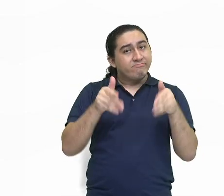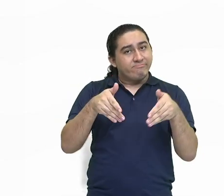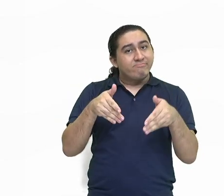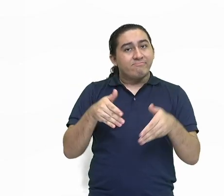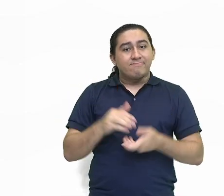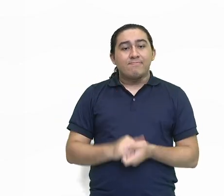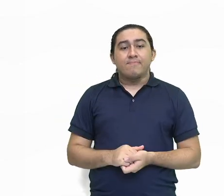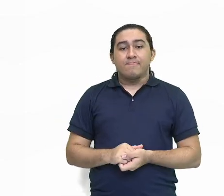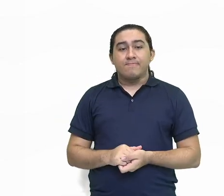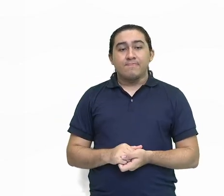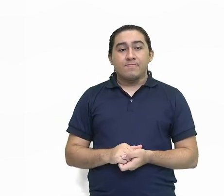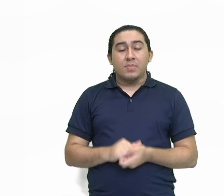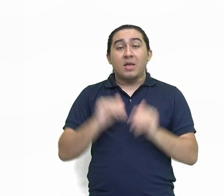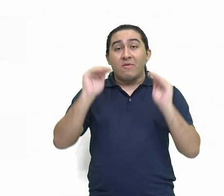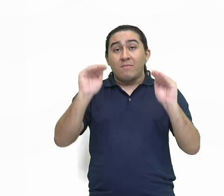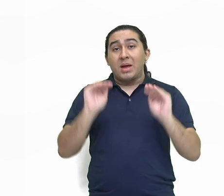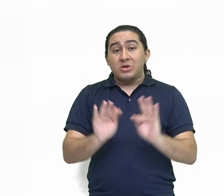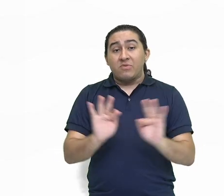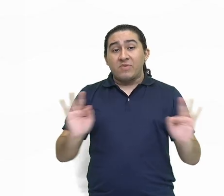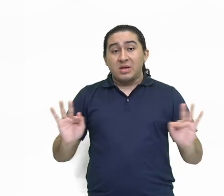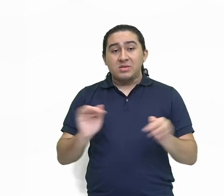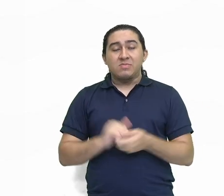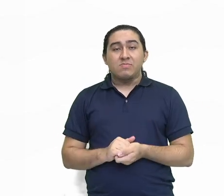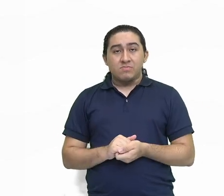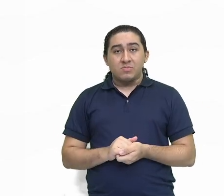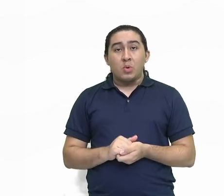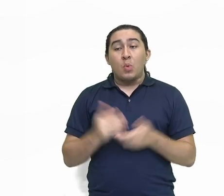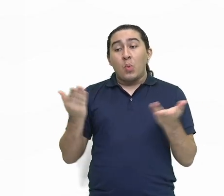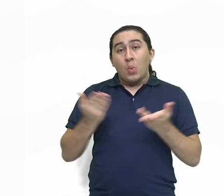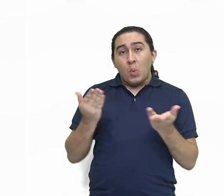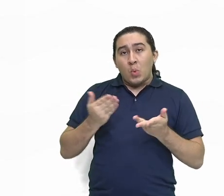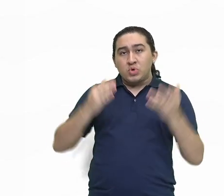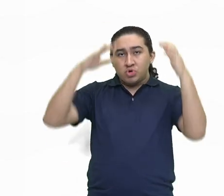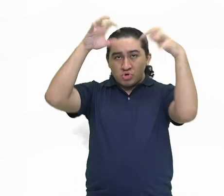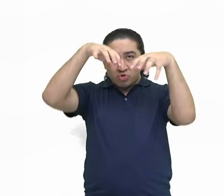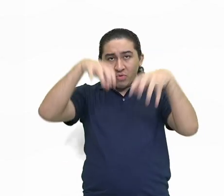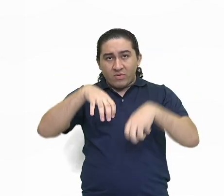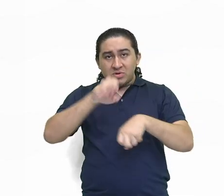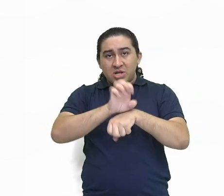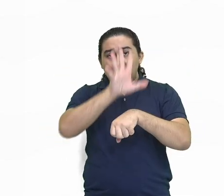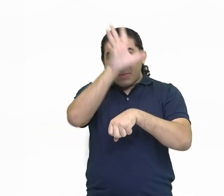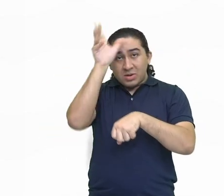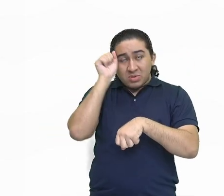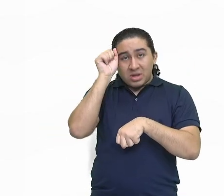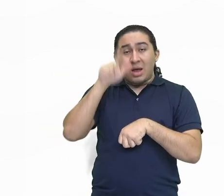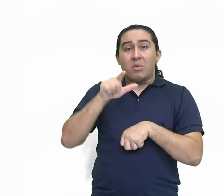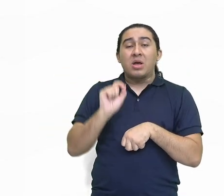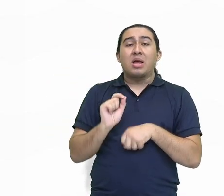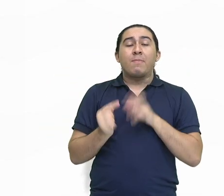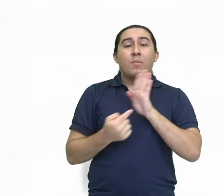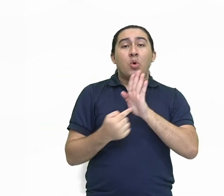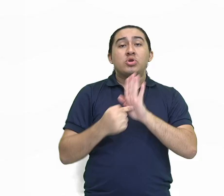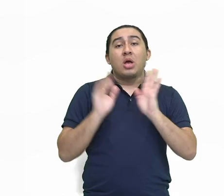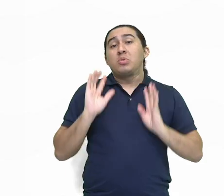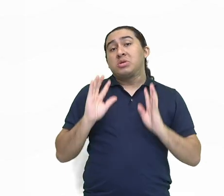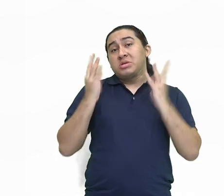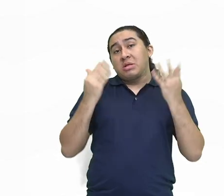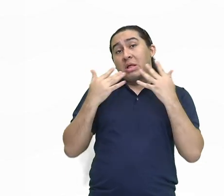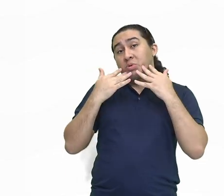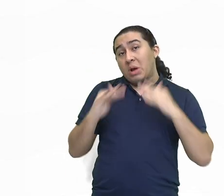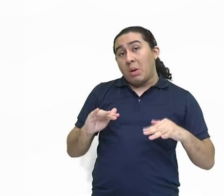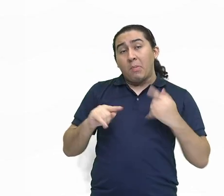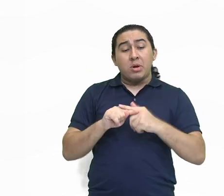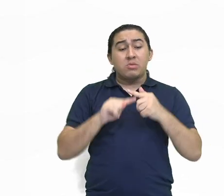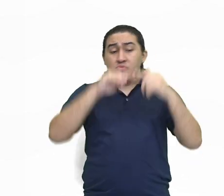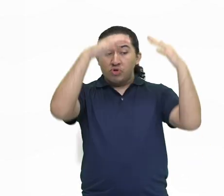agora são médicos. Hoje choveu no Amazonas inteiro, indica um fenômeno natural, afinal,